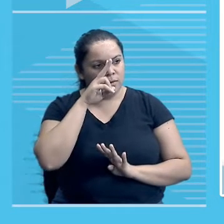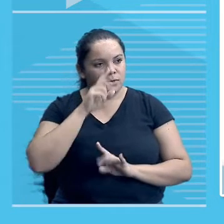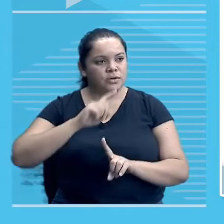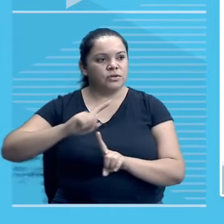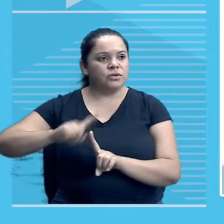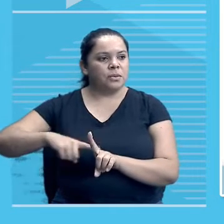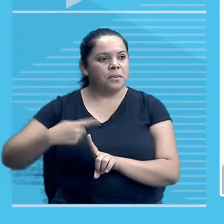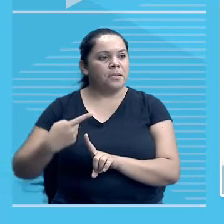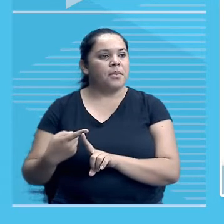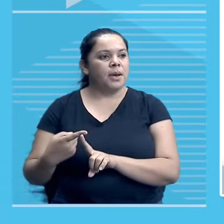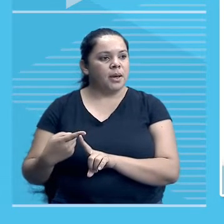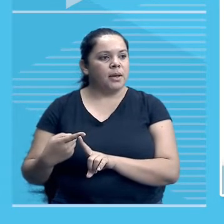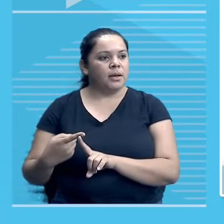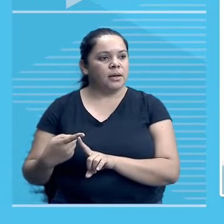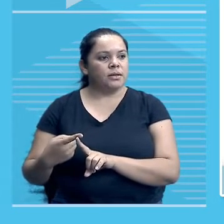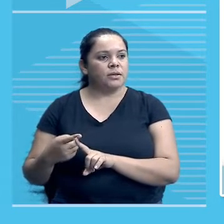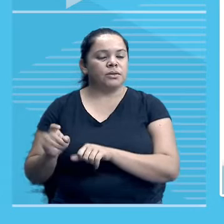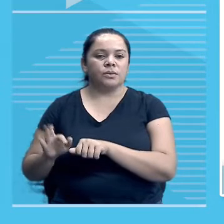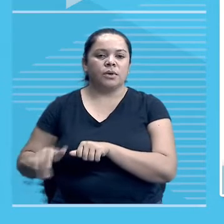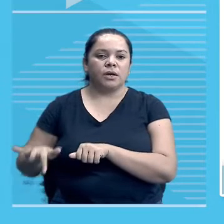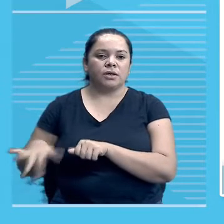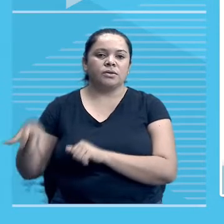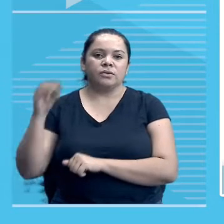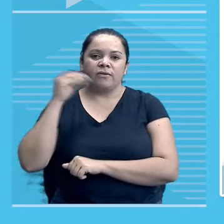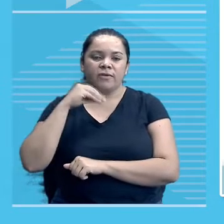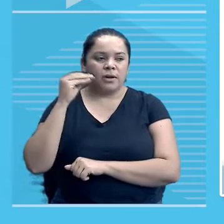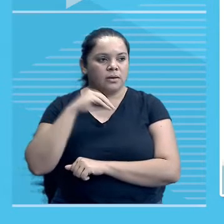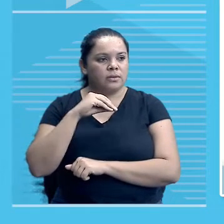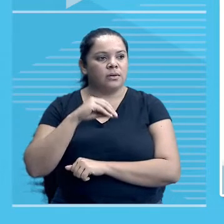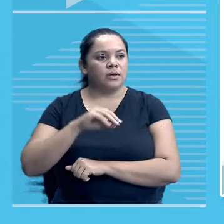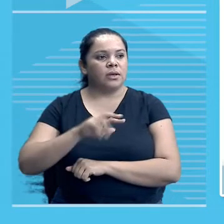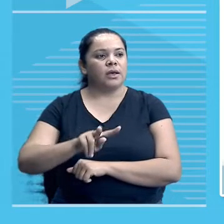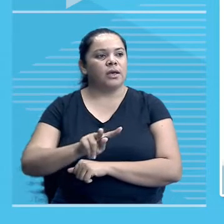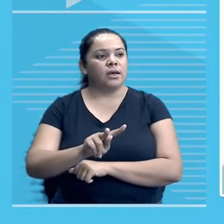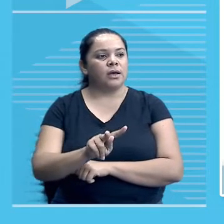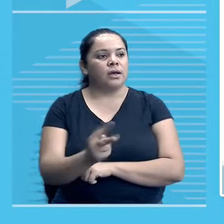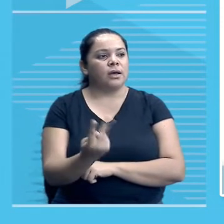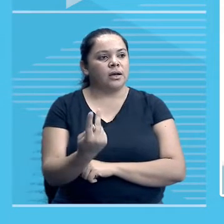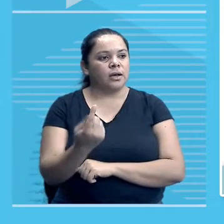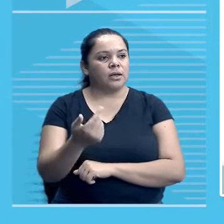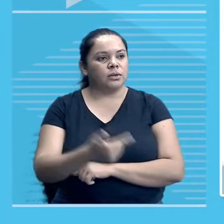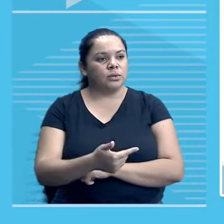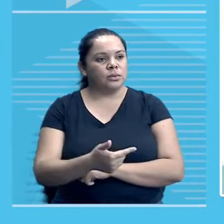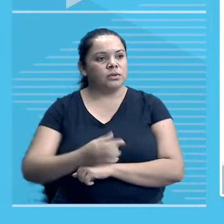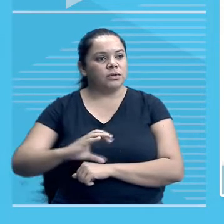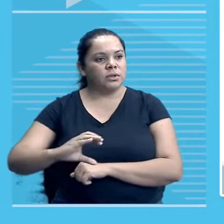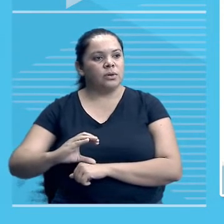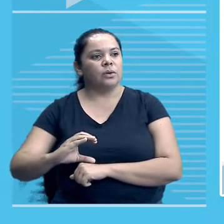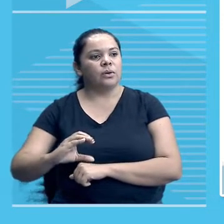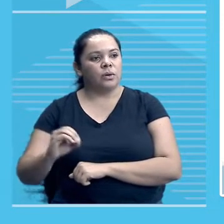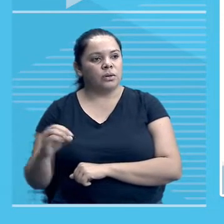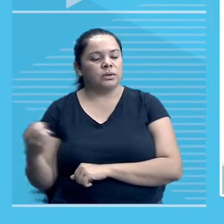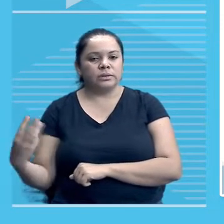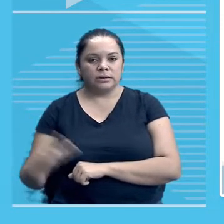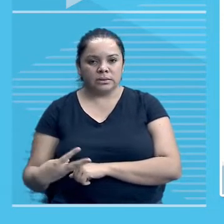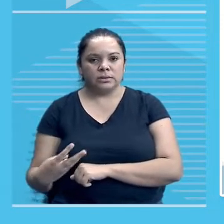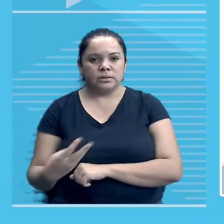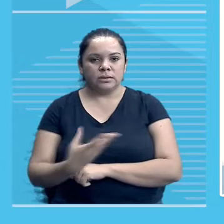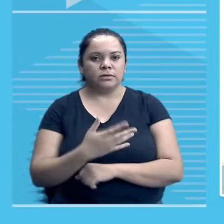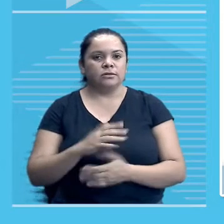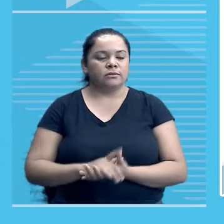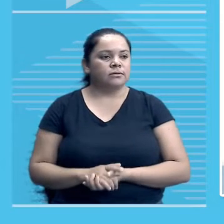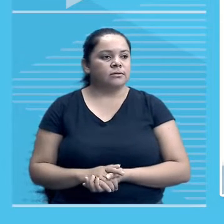que é o H2CO3. E por que ele é muito cobrado em vestibular? Porque são vários exemplos do dia a dia. Um deles está